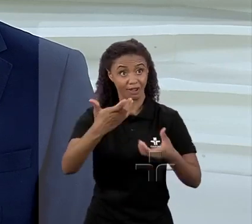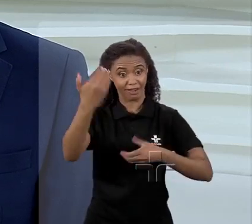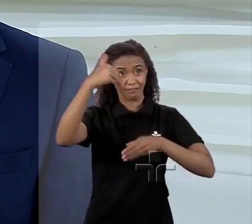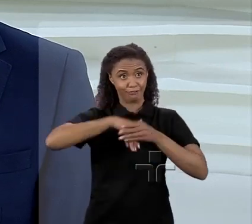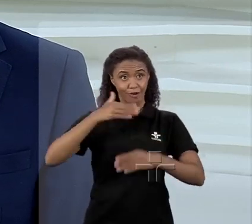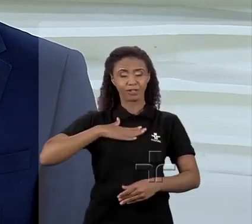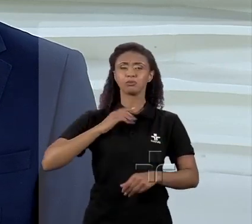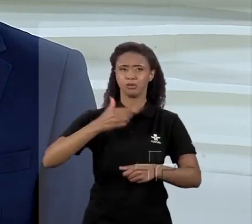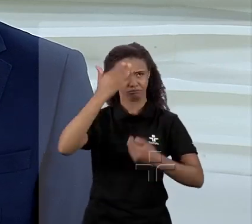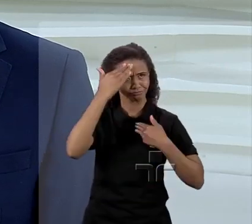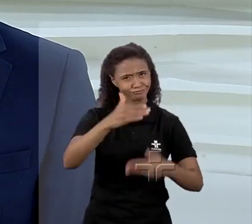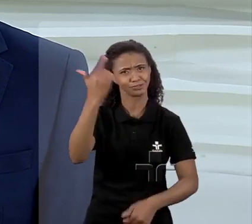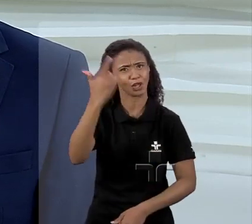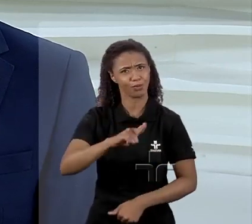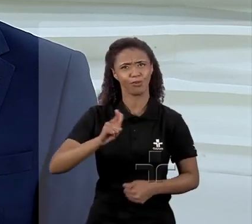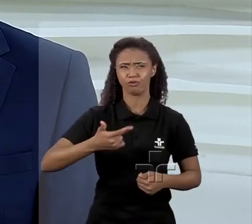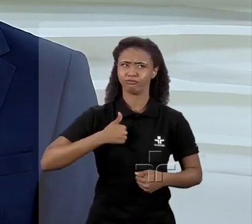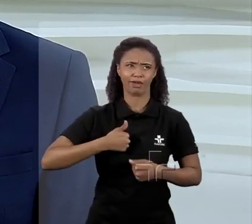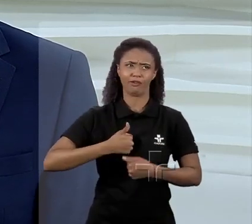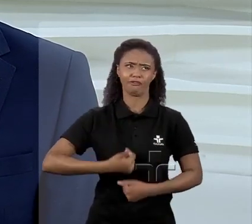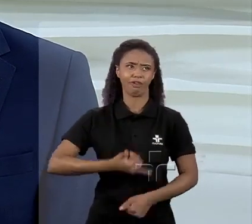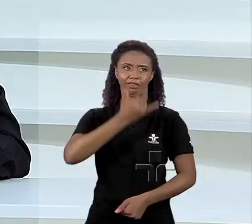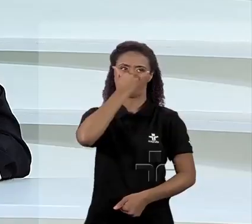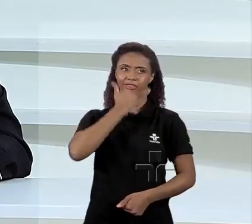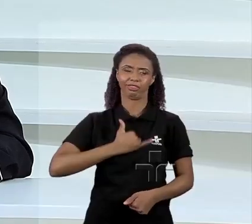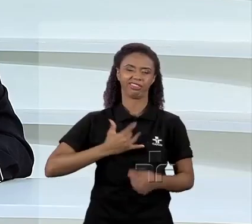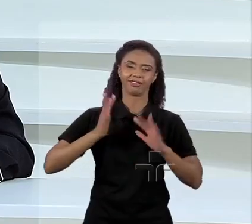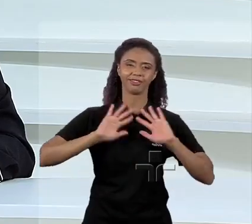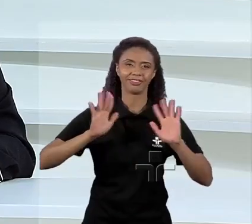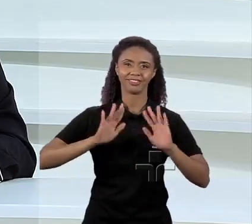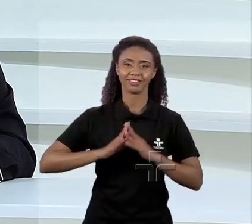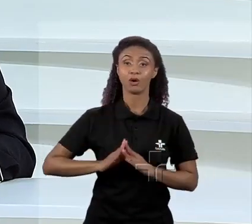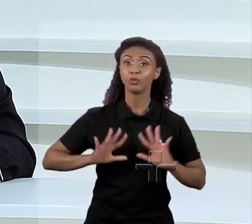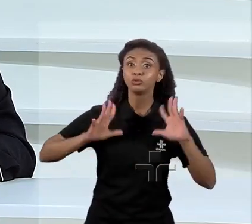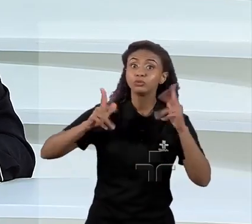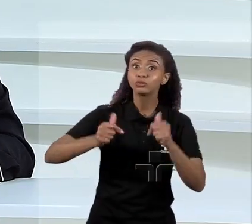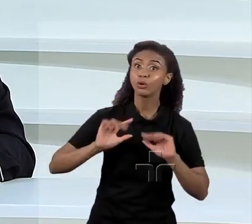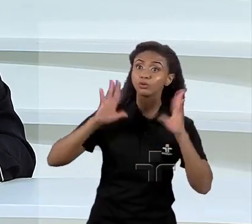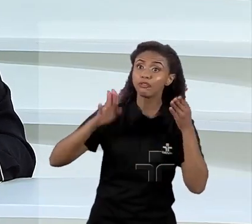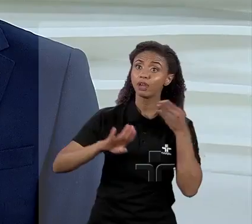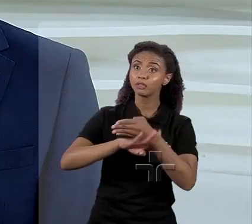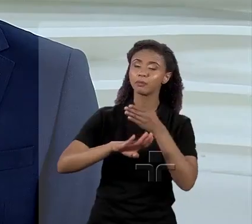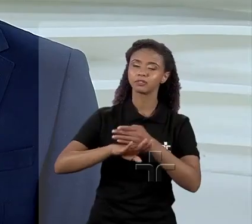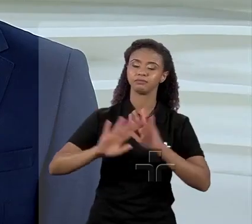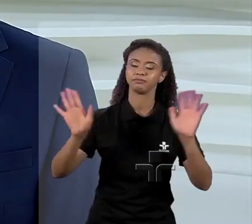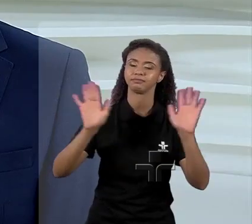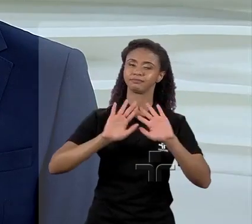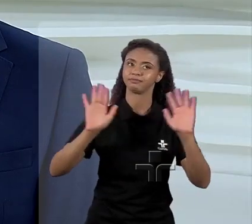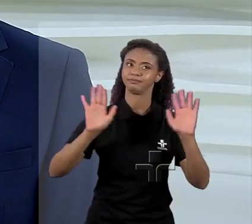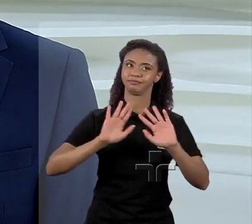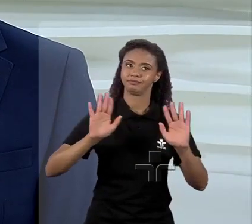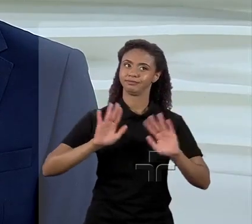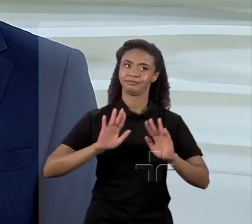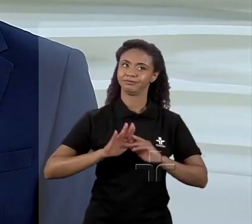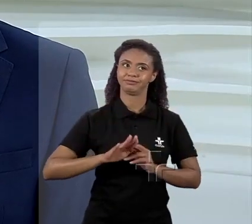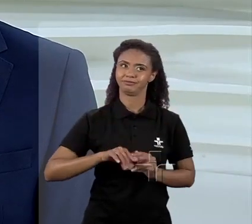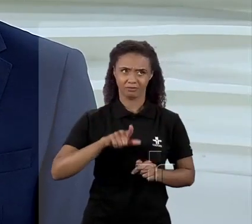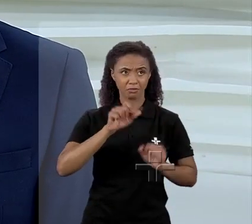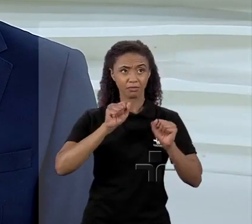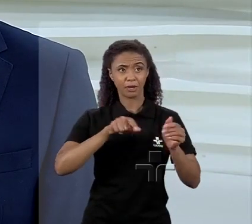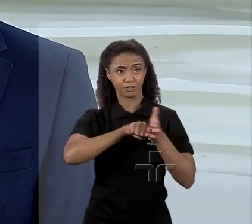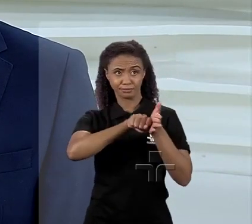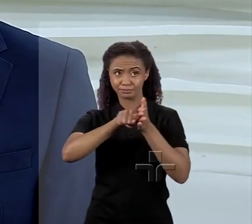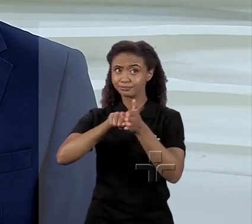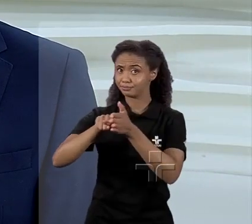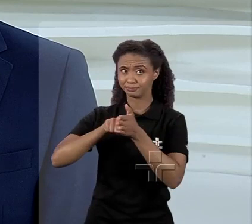vou agradecer novamente, não vou ficar chateado. Mas todos os eventos. Não foi. Sem tempo. Não foi. Pode investigar que ele não